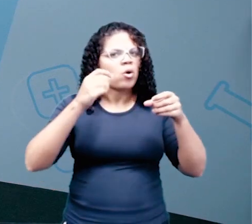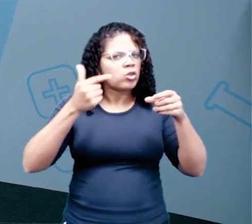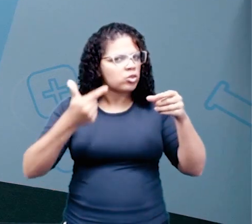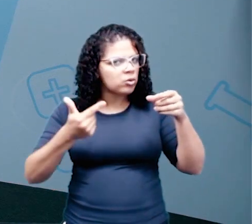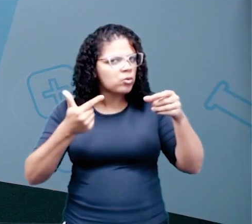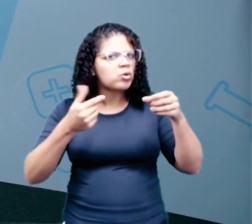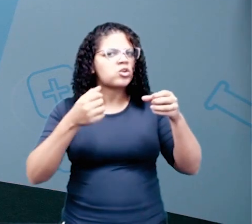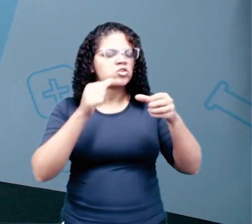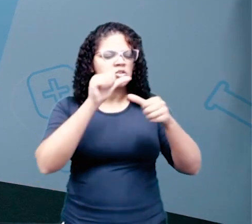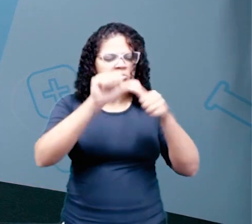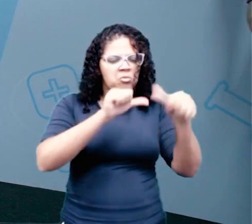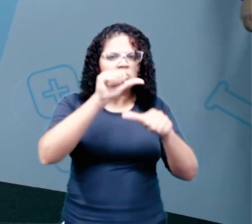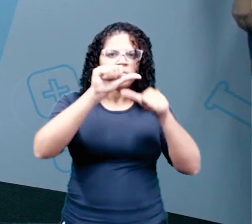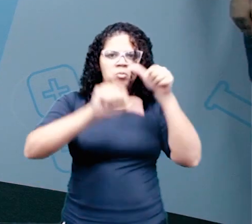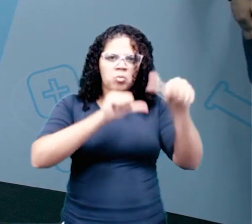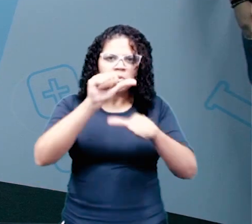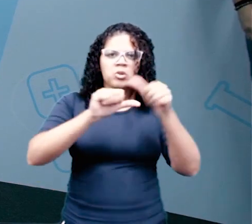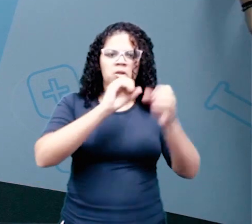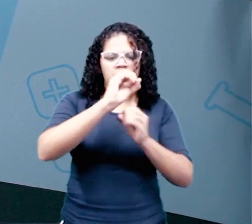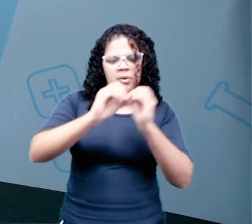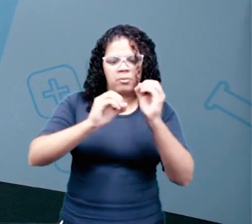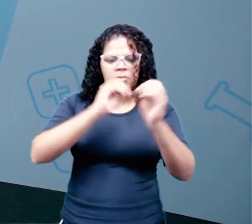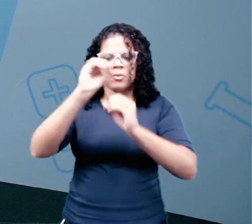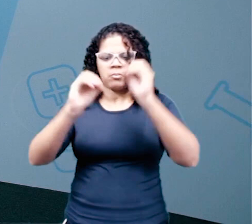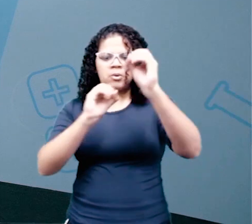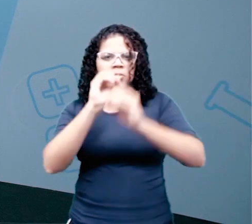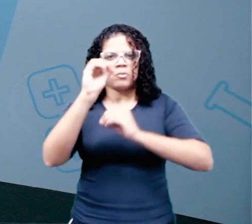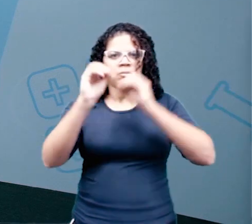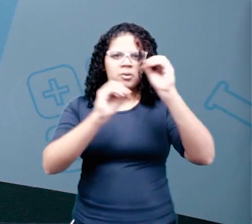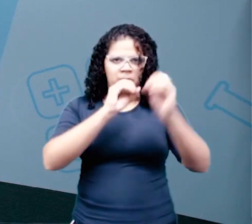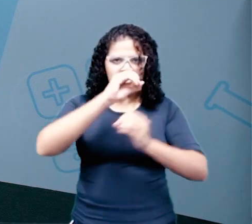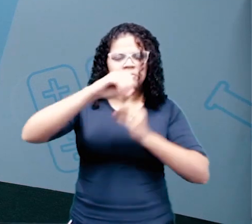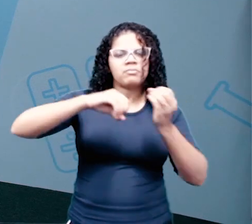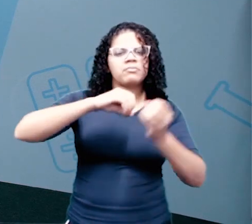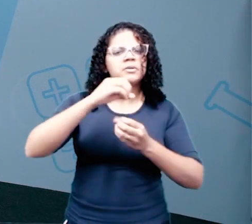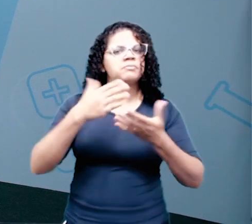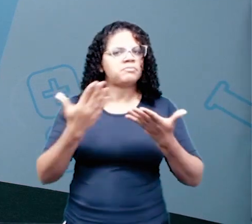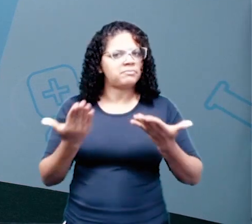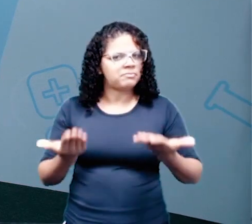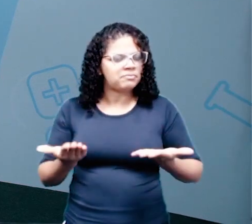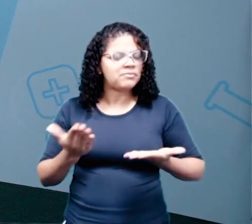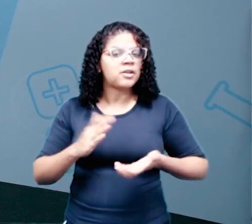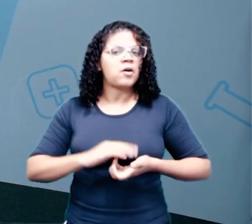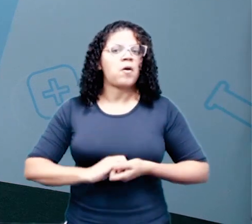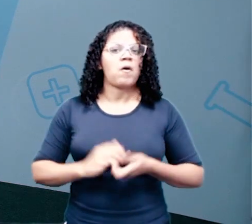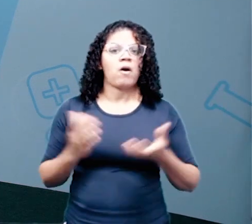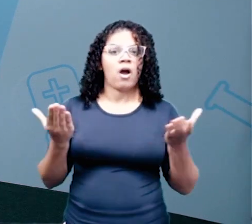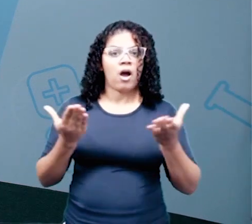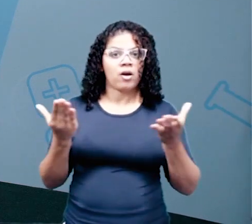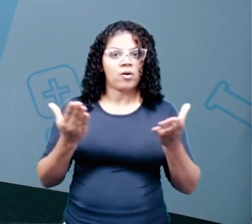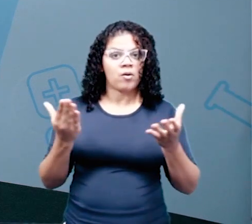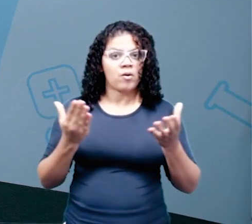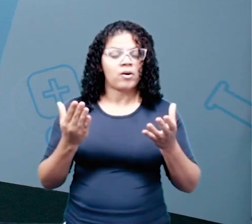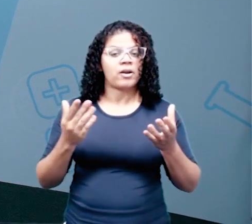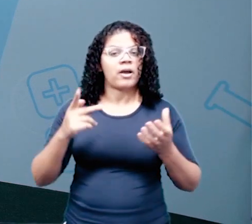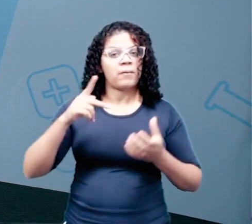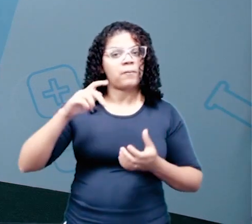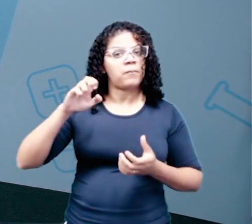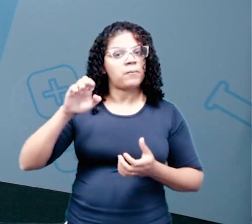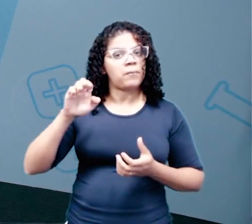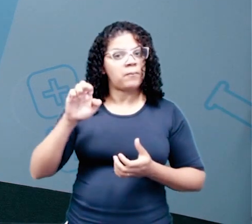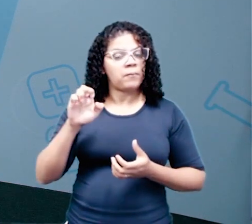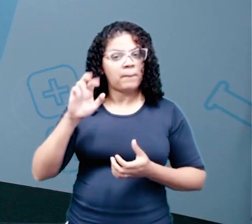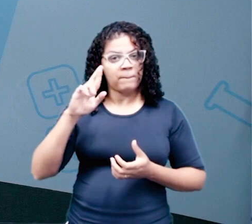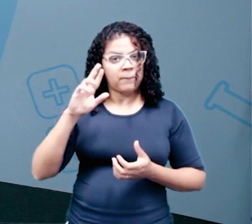de forma e de movimento, certo? Agora, a pressão também é um